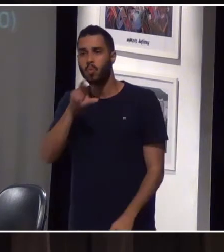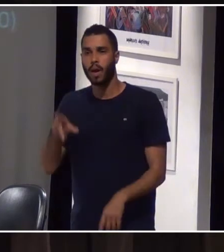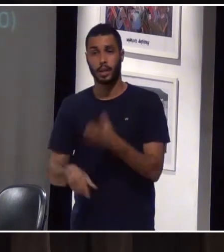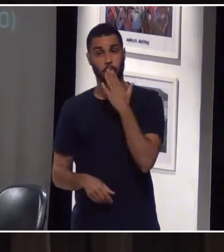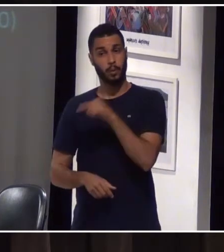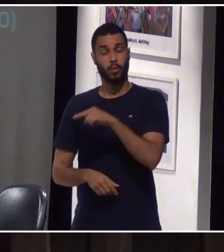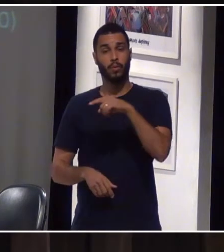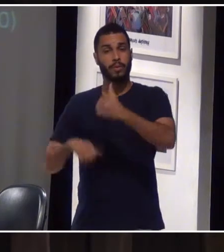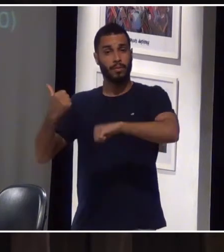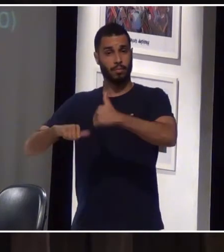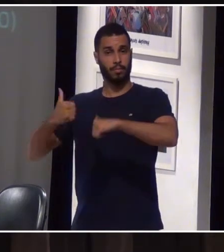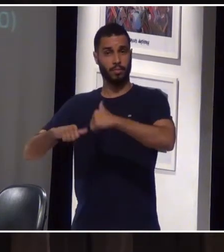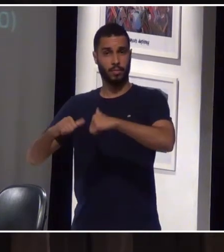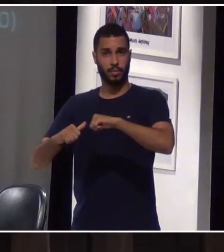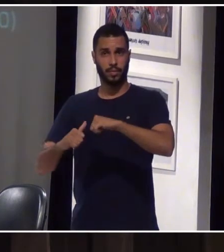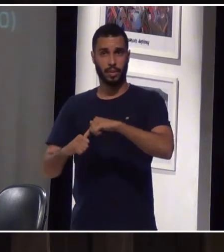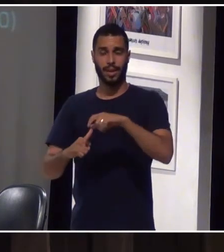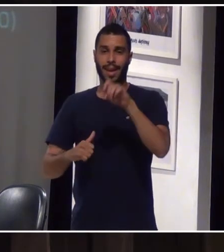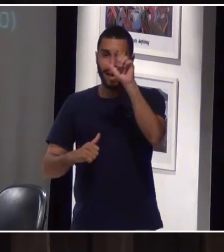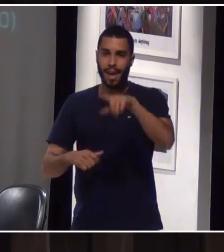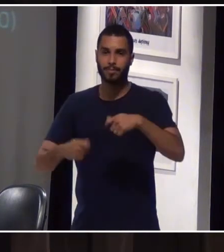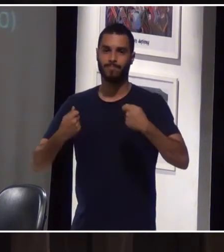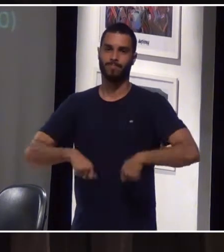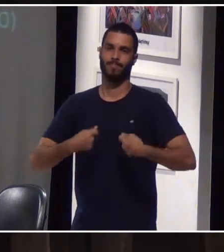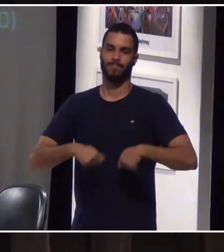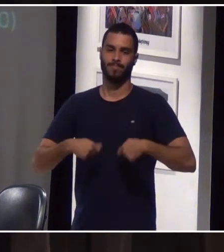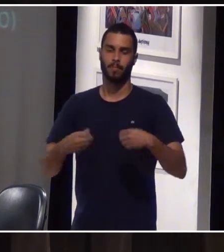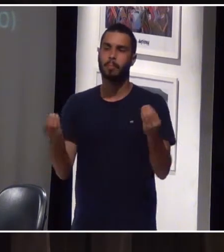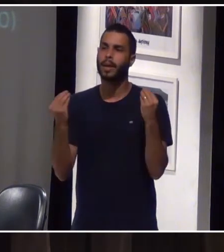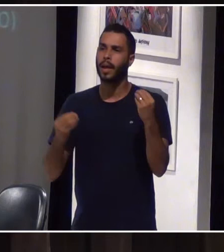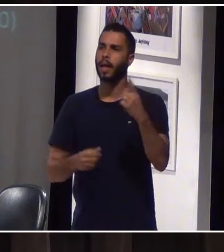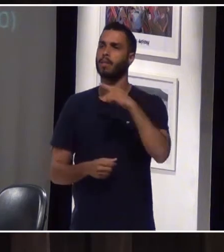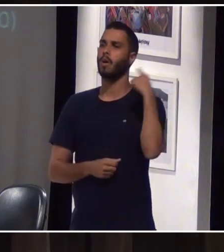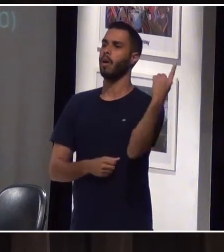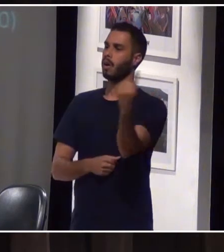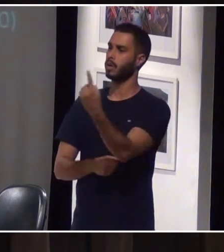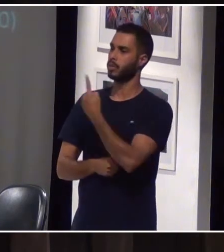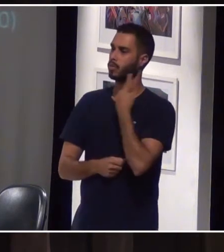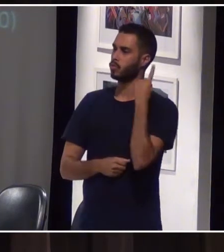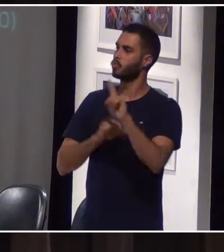tipo de análise. Ela é necessária para que a gente possa ter